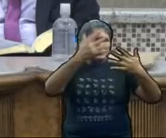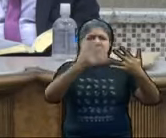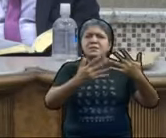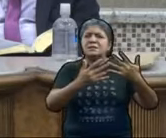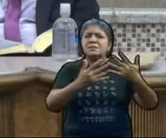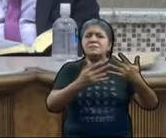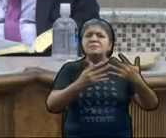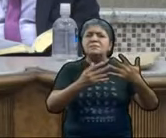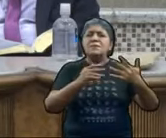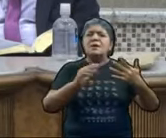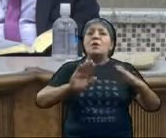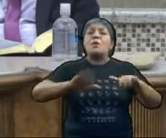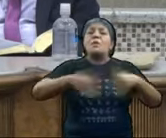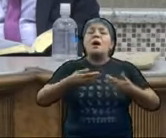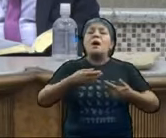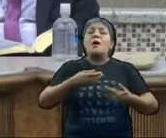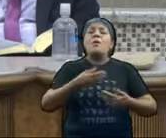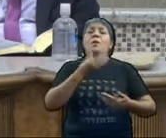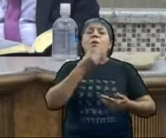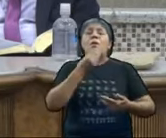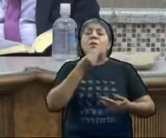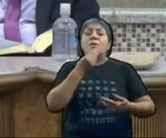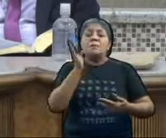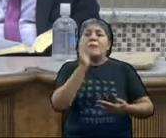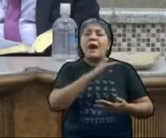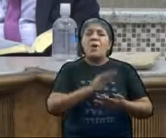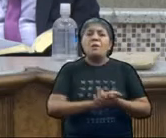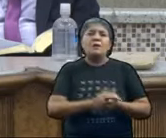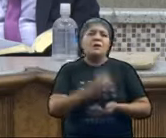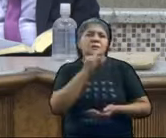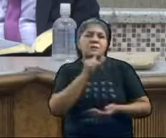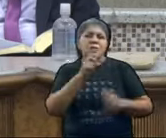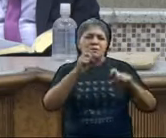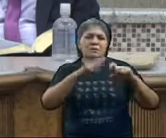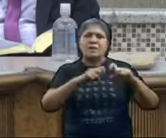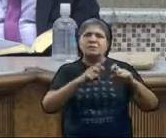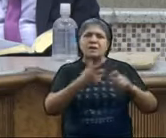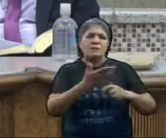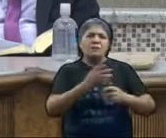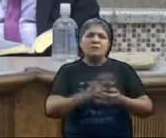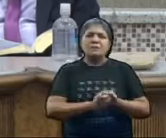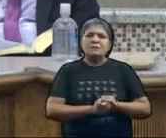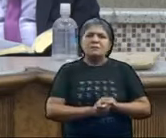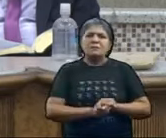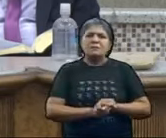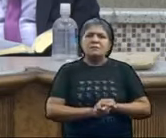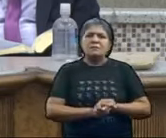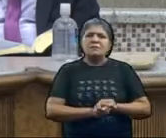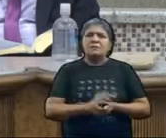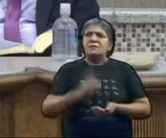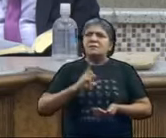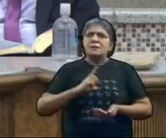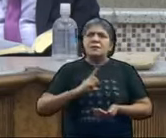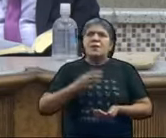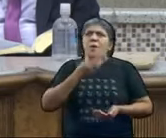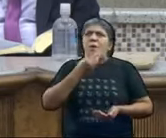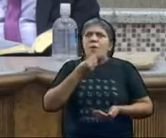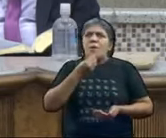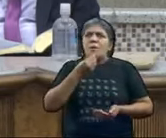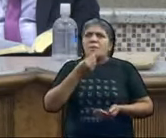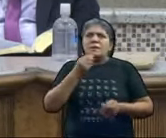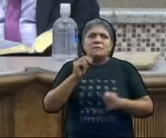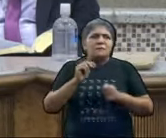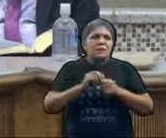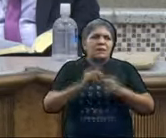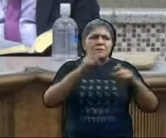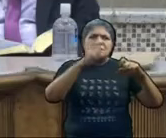pratica abominação, abominação sexual. E a Bíblia chega a enumerar algumas dessas